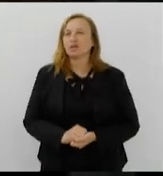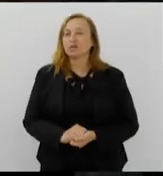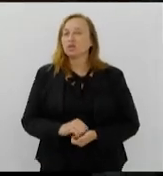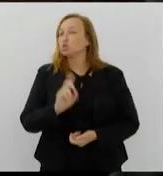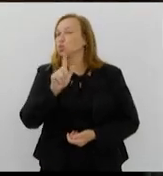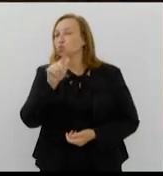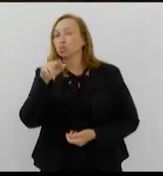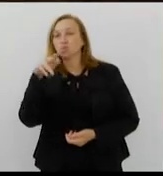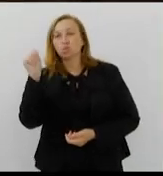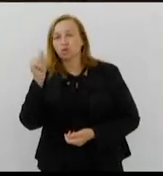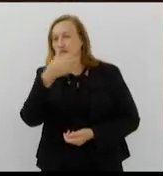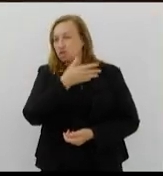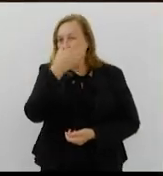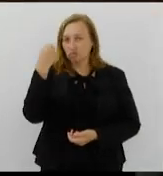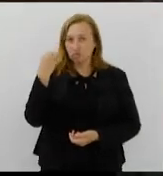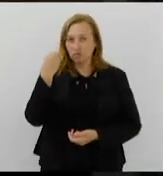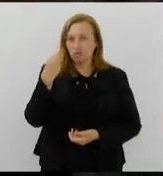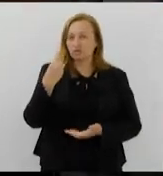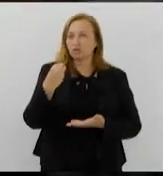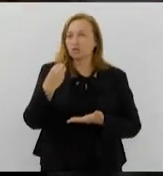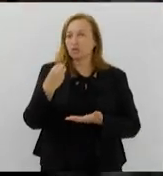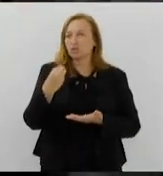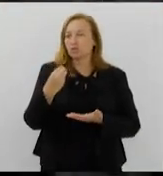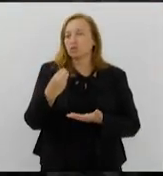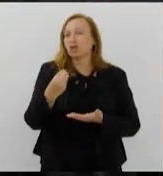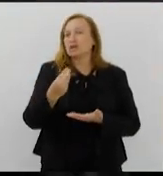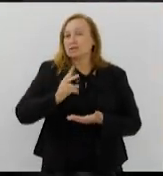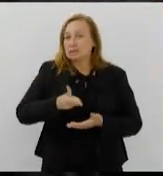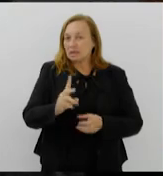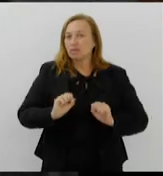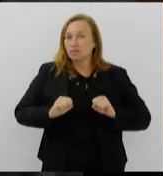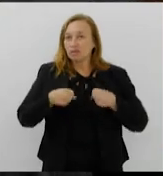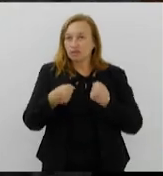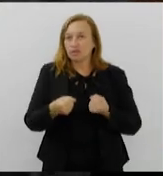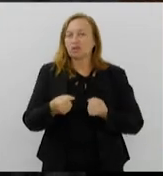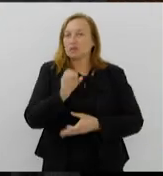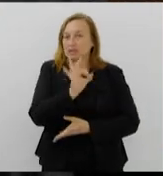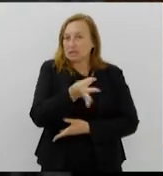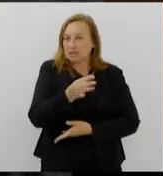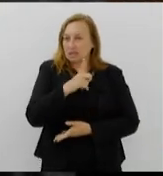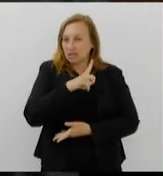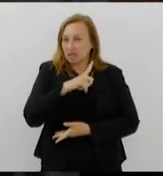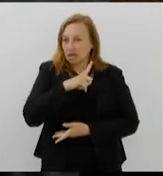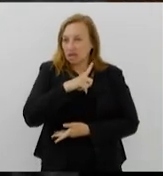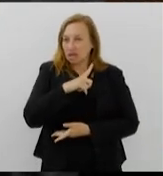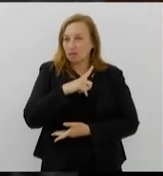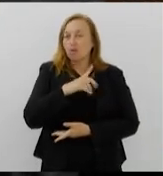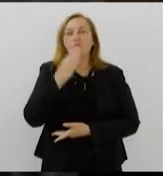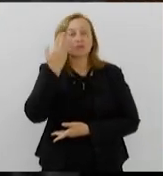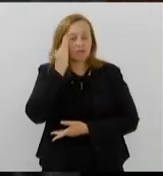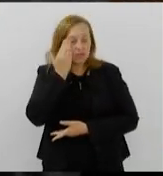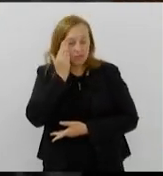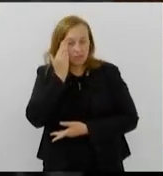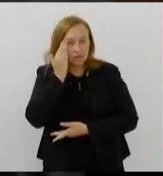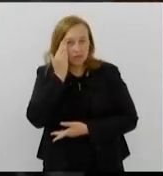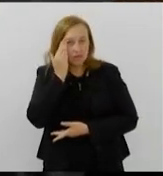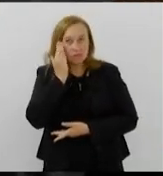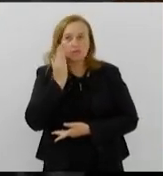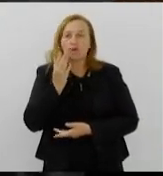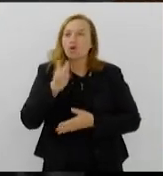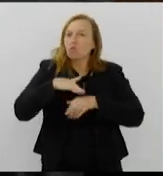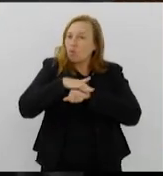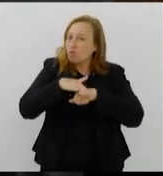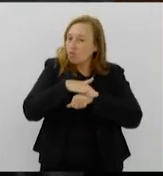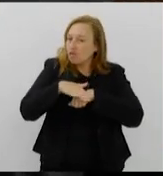escondeu isso, muito pelo contrário, sempre defendeu, e eu tenho certeza absoluta que, com o entendimento, com uma